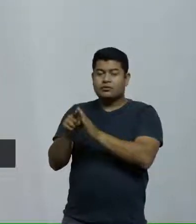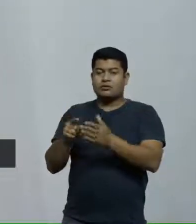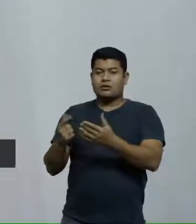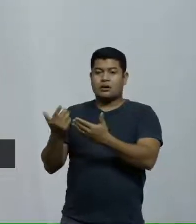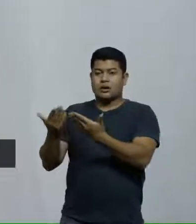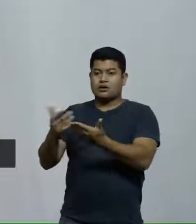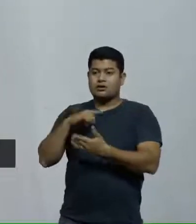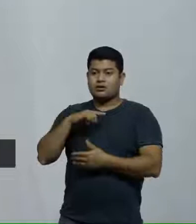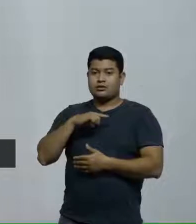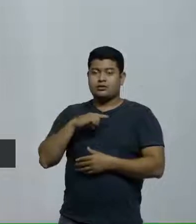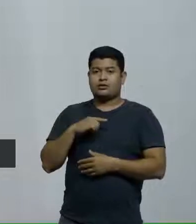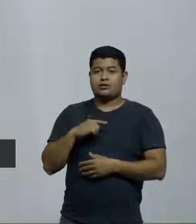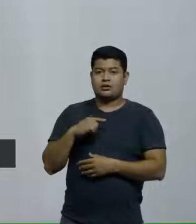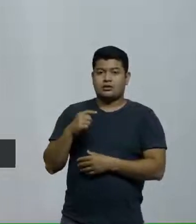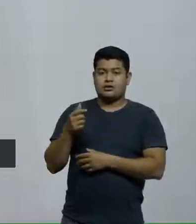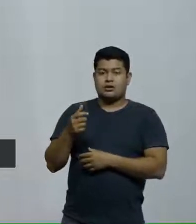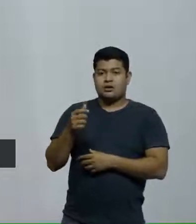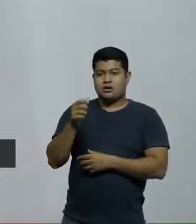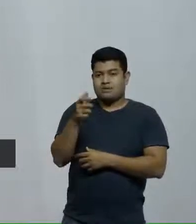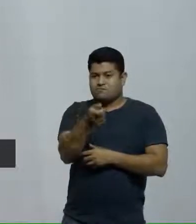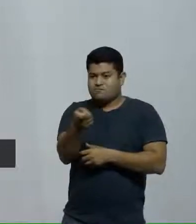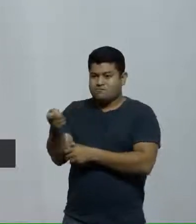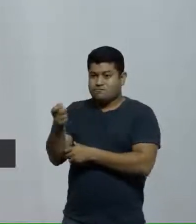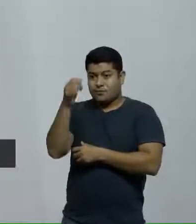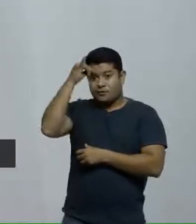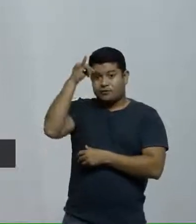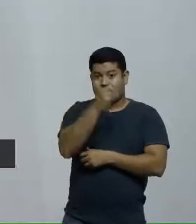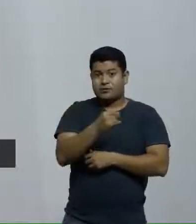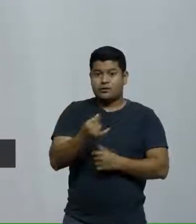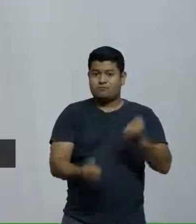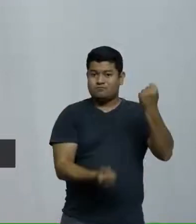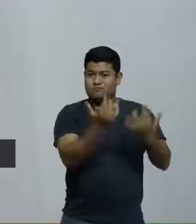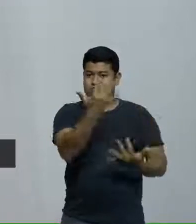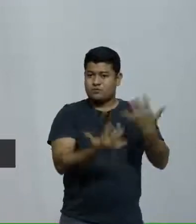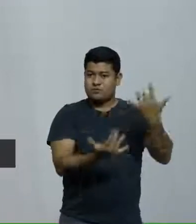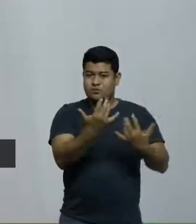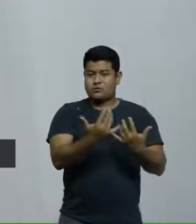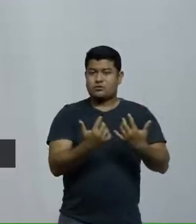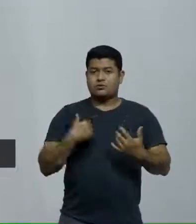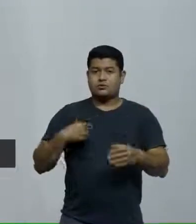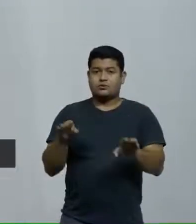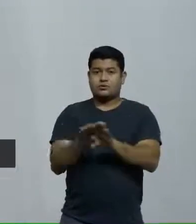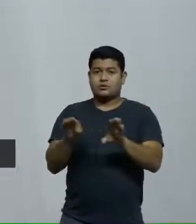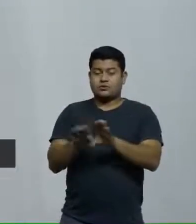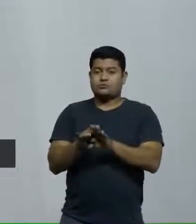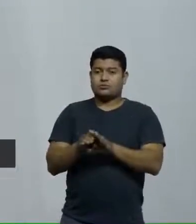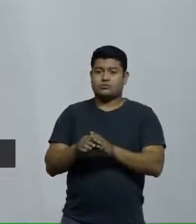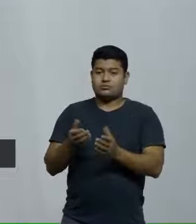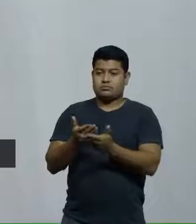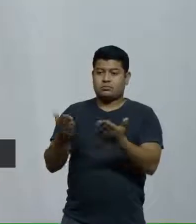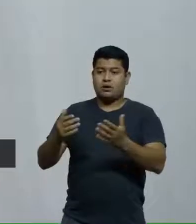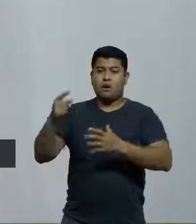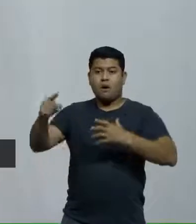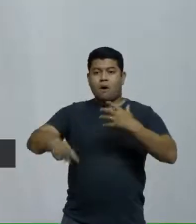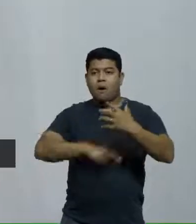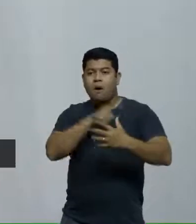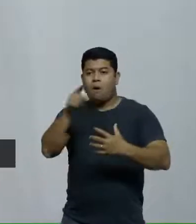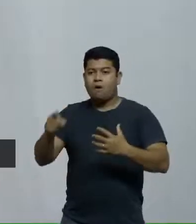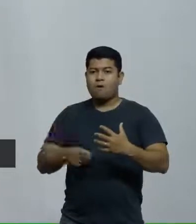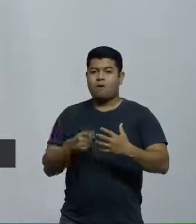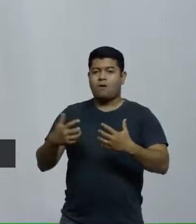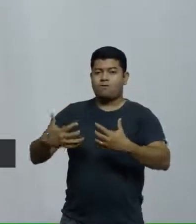as recapadoras de pneus aqui do estado. Então, são muitas atividades, né, e